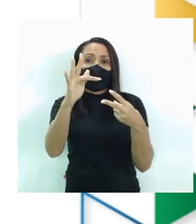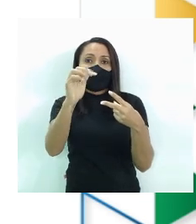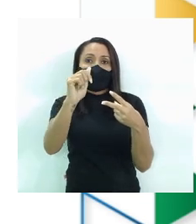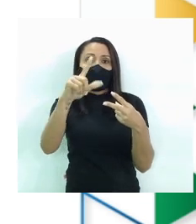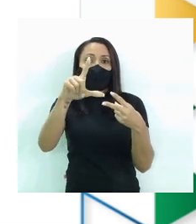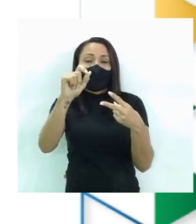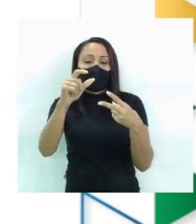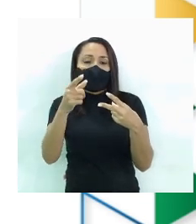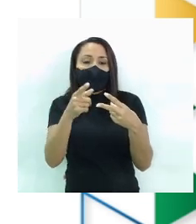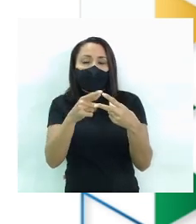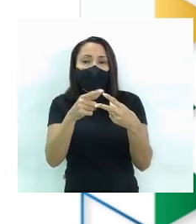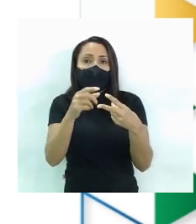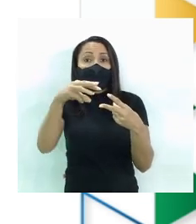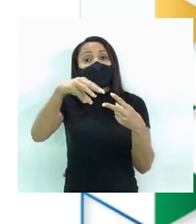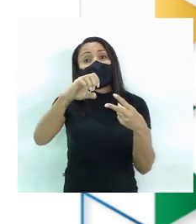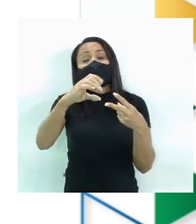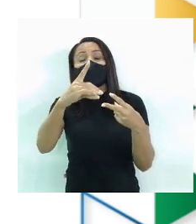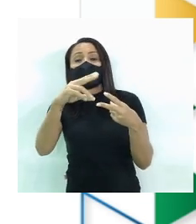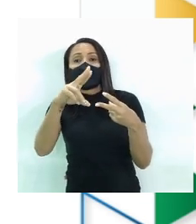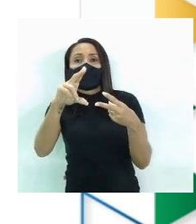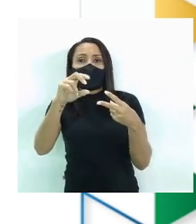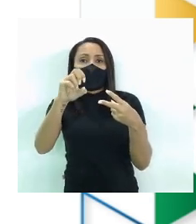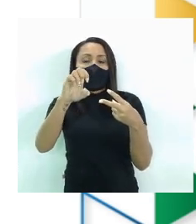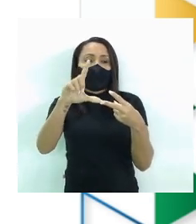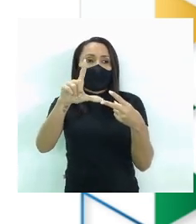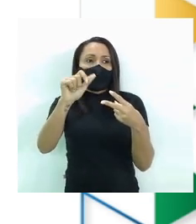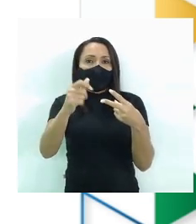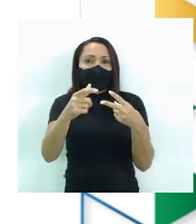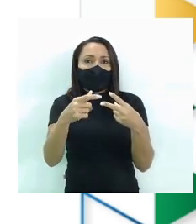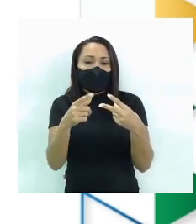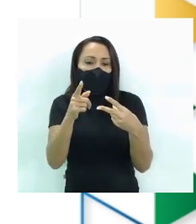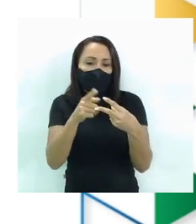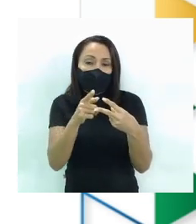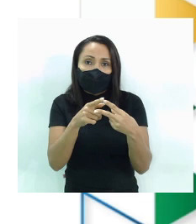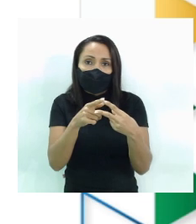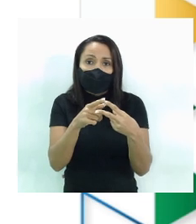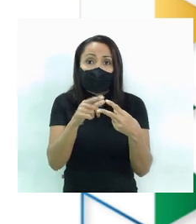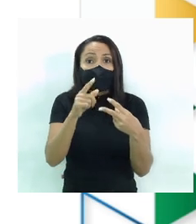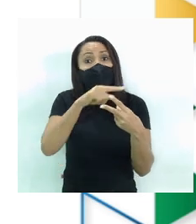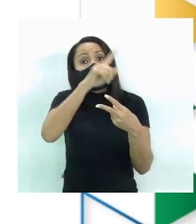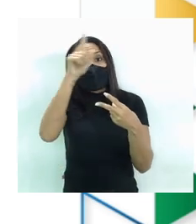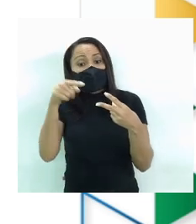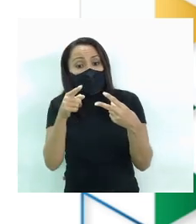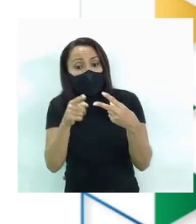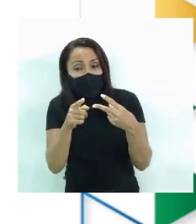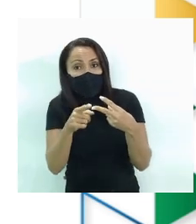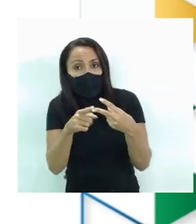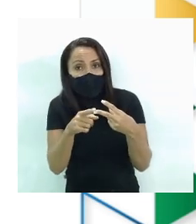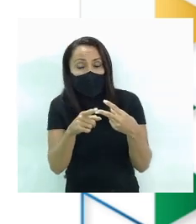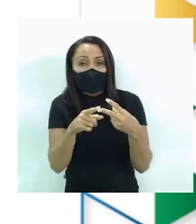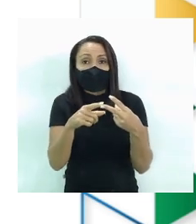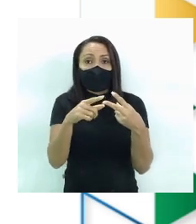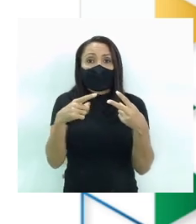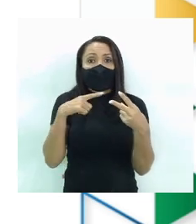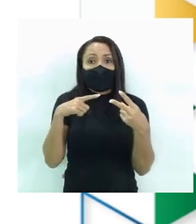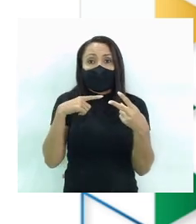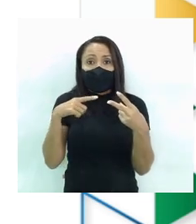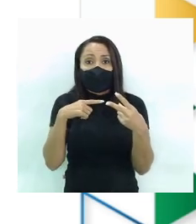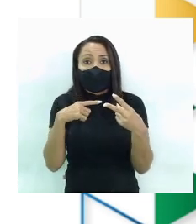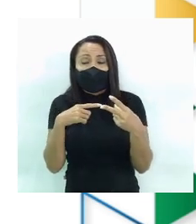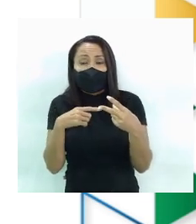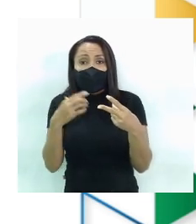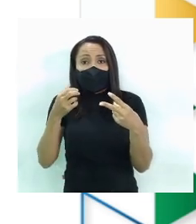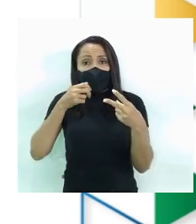existe o cérebro, o cerebelo e o tronco encefálico. Já no sistema nervoso periférico existem os nervos e